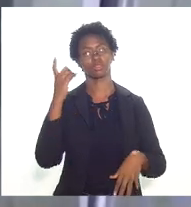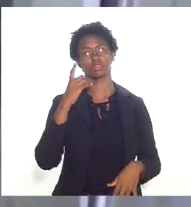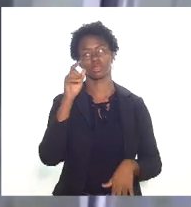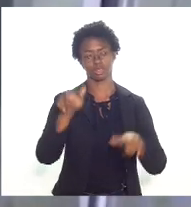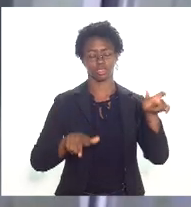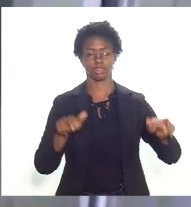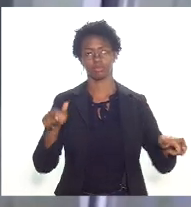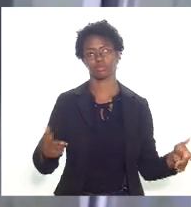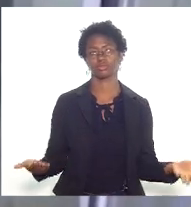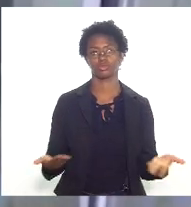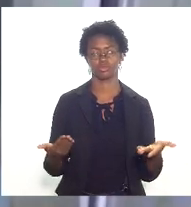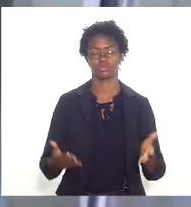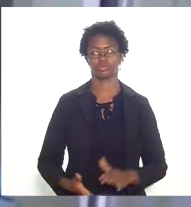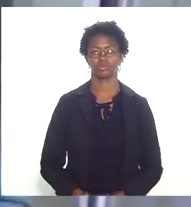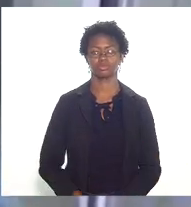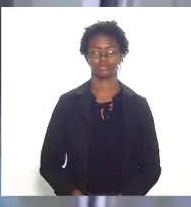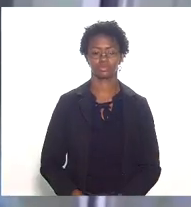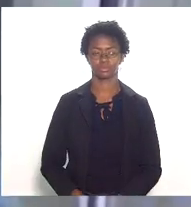ó